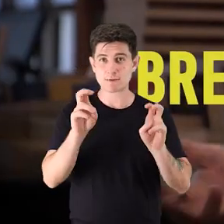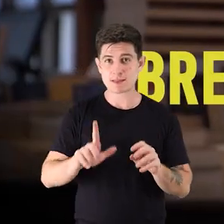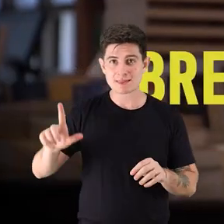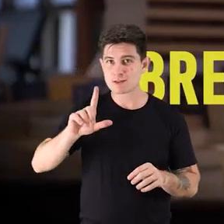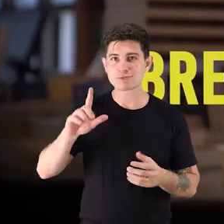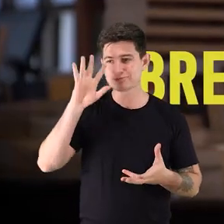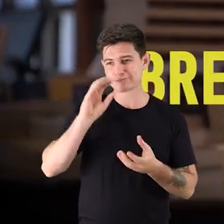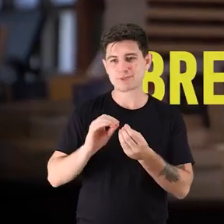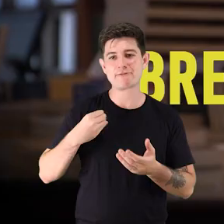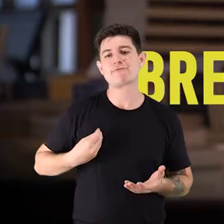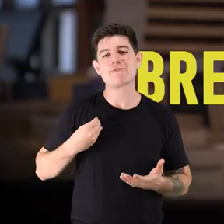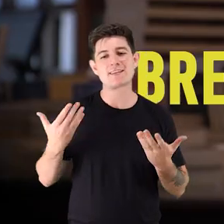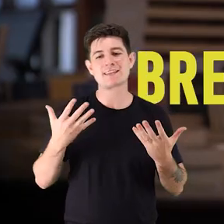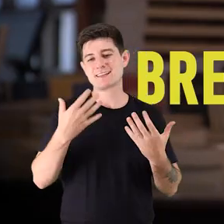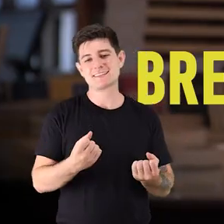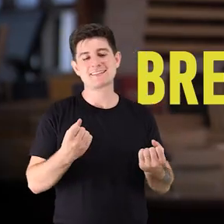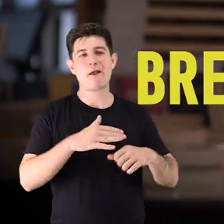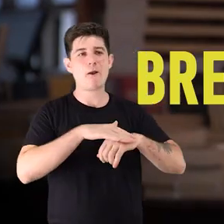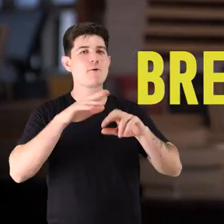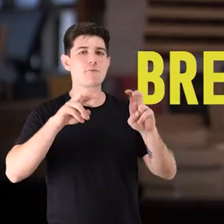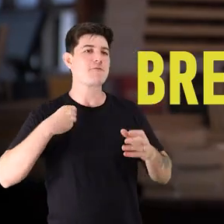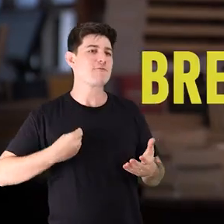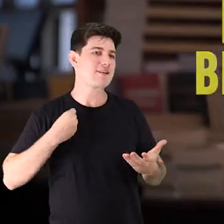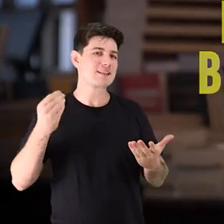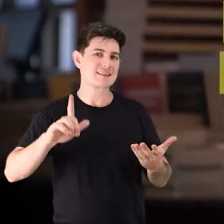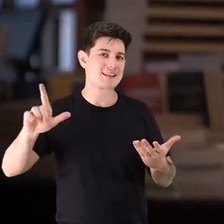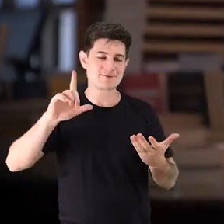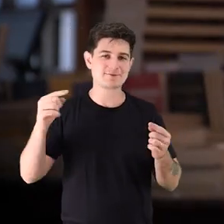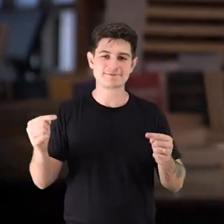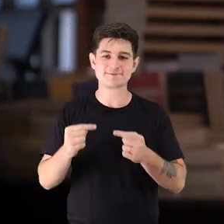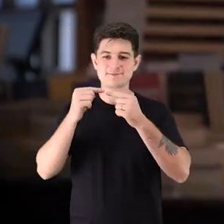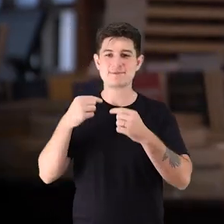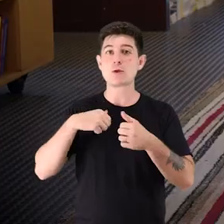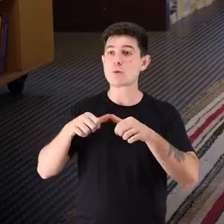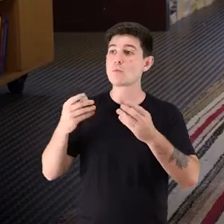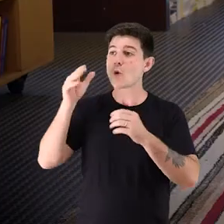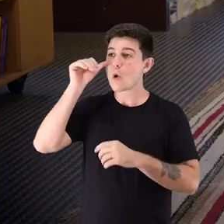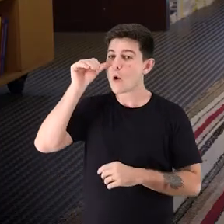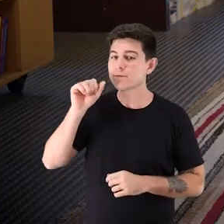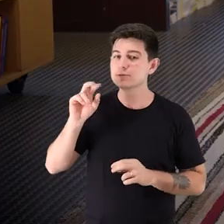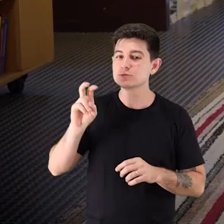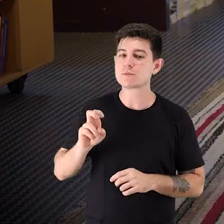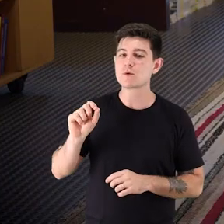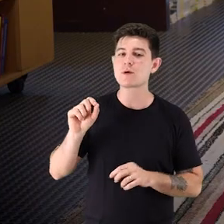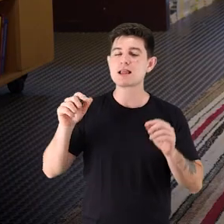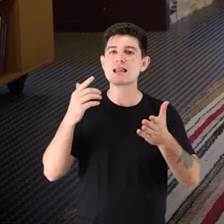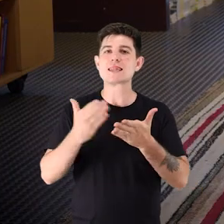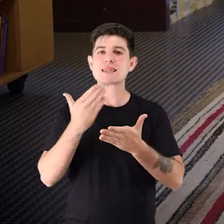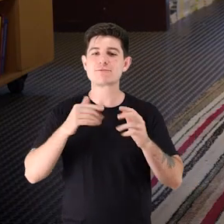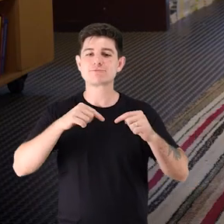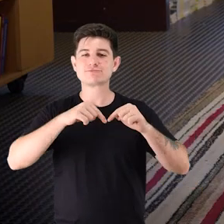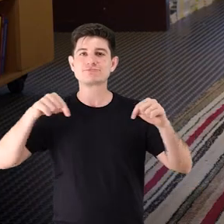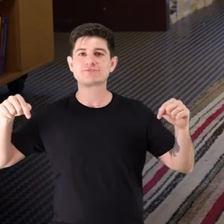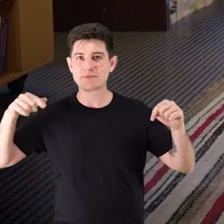E falar de literatura é falar sobre a vida, né? Então vamos lá conversar sobre a vida e literatura. Eu estou muito curiosa sobre